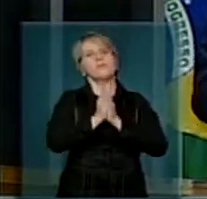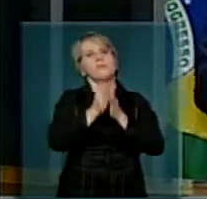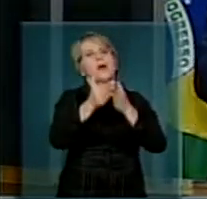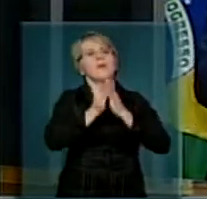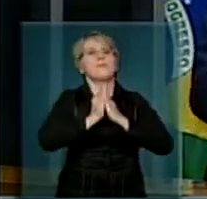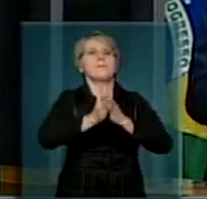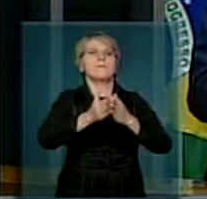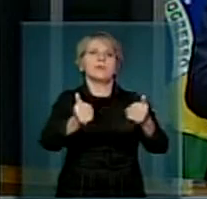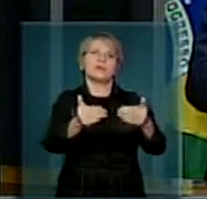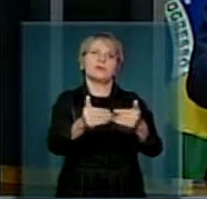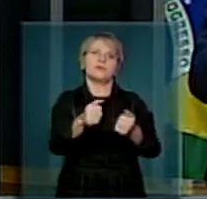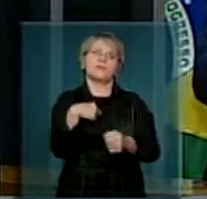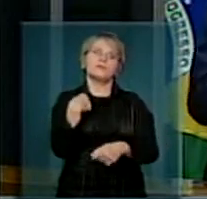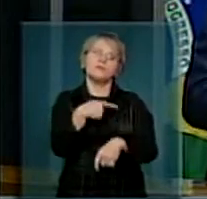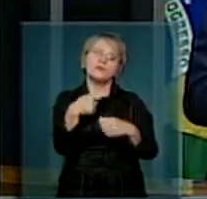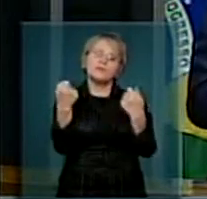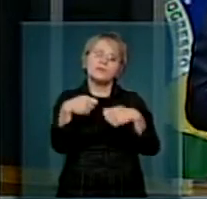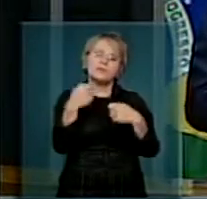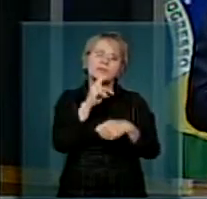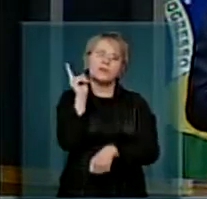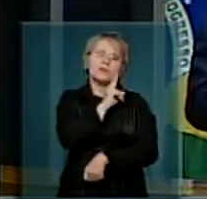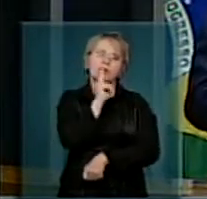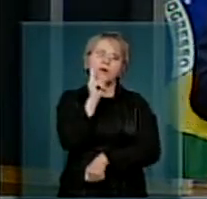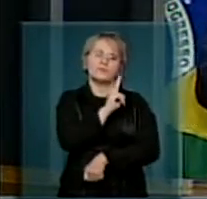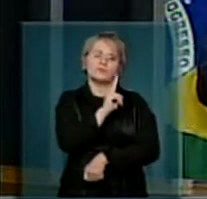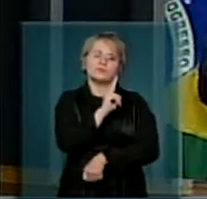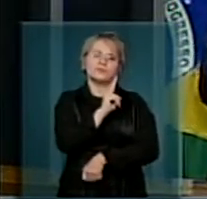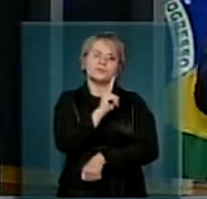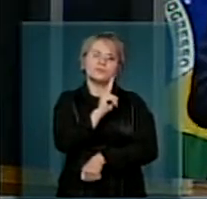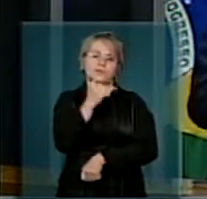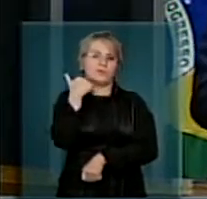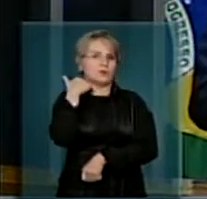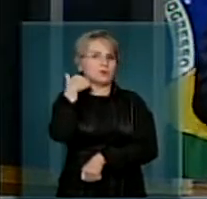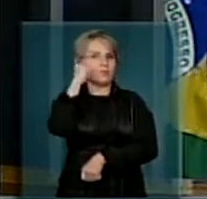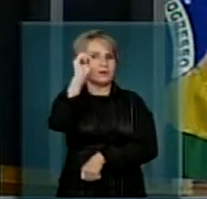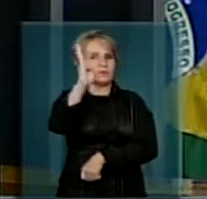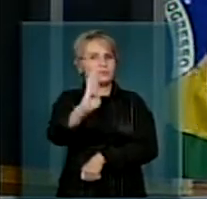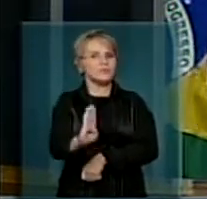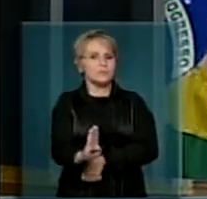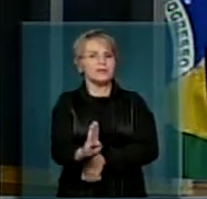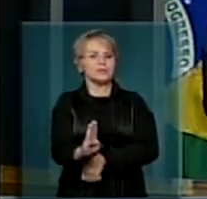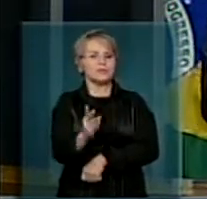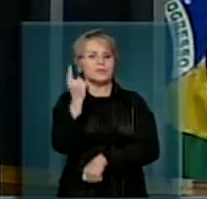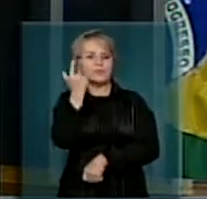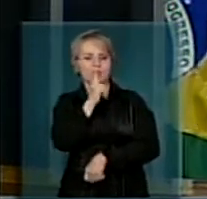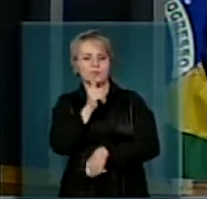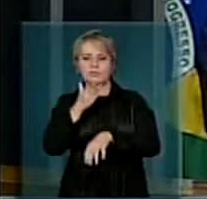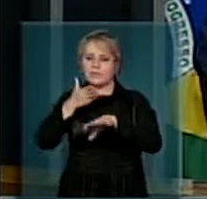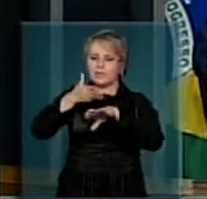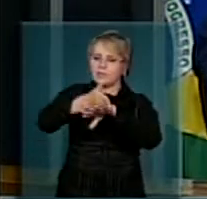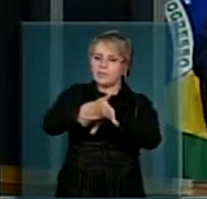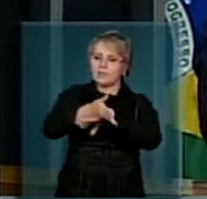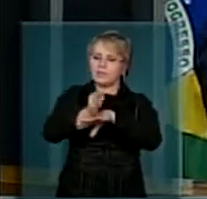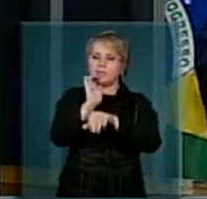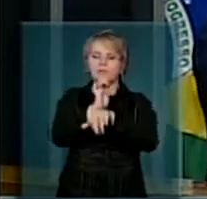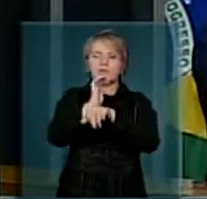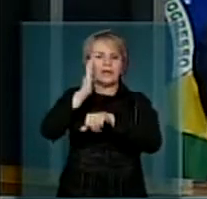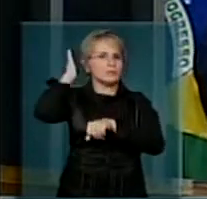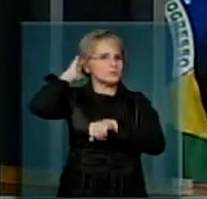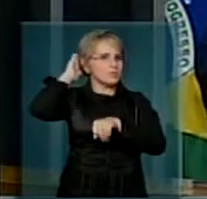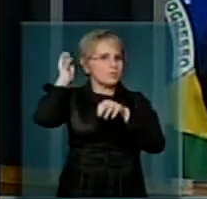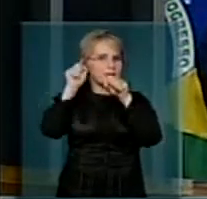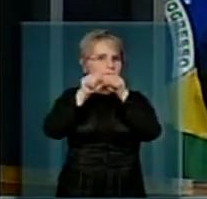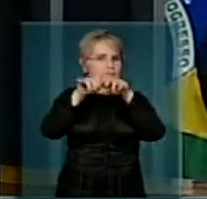Nós precisamos, urgentemente, de que o Banco do Brasil entre em campo no Estado do Pará e